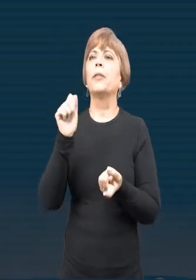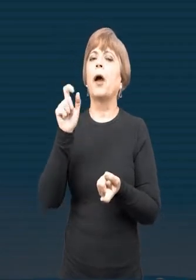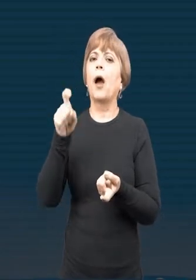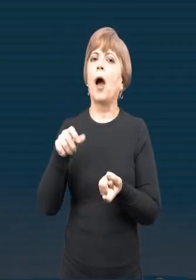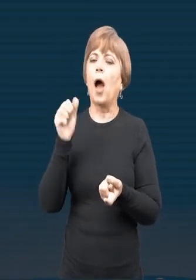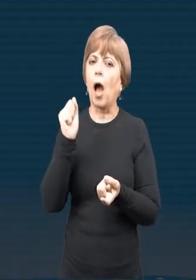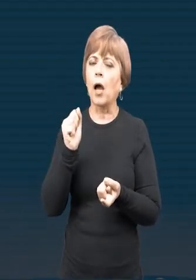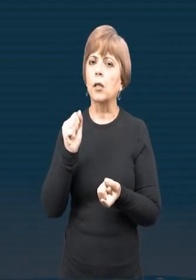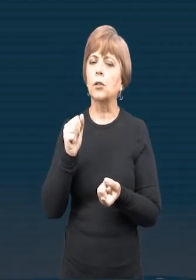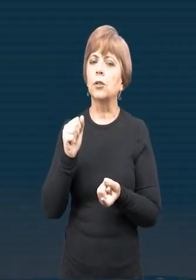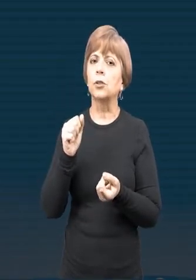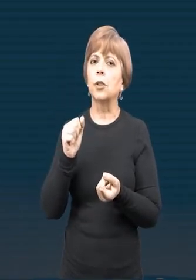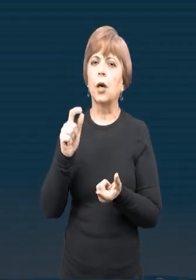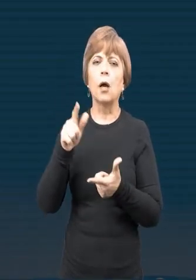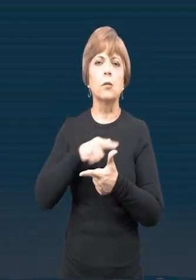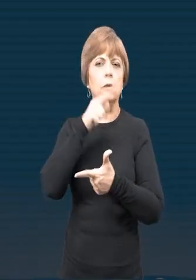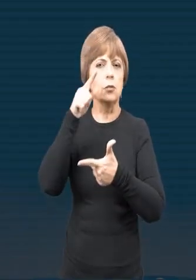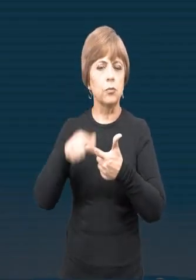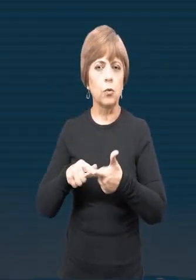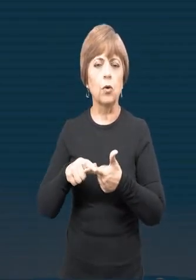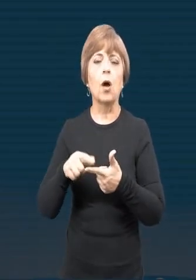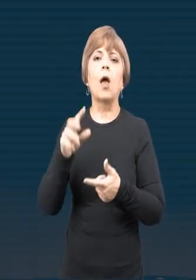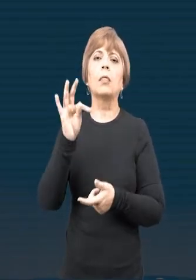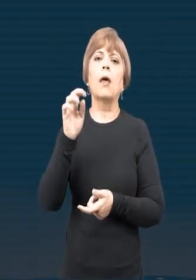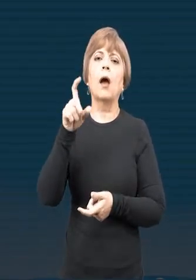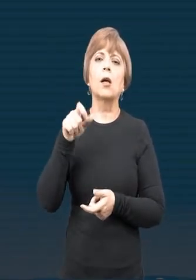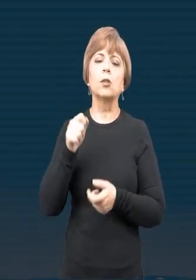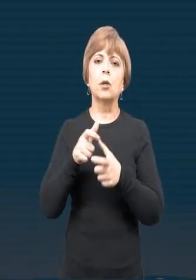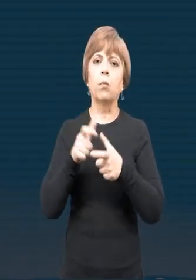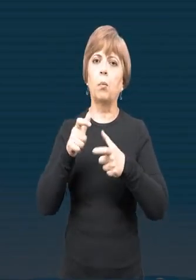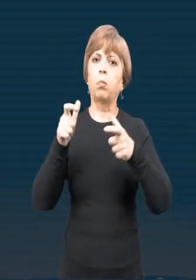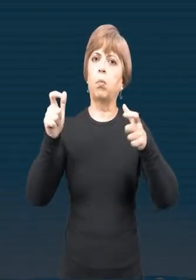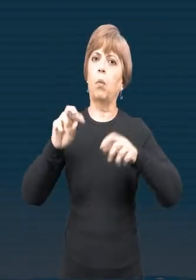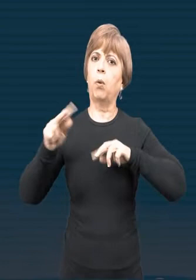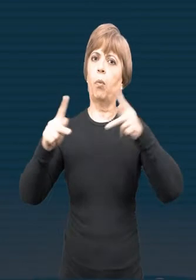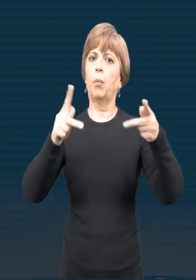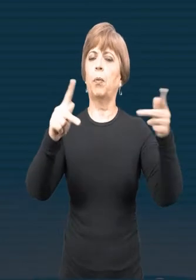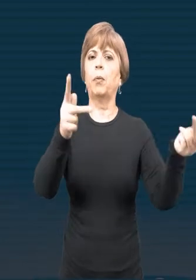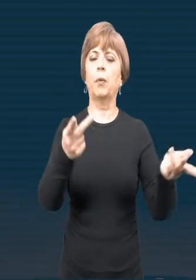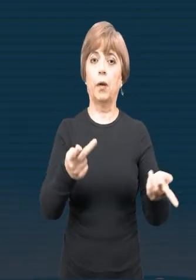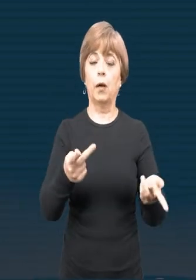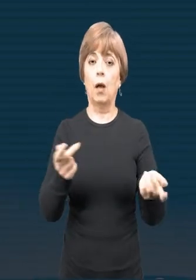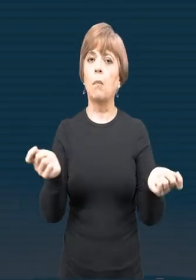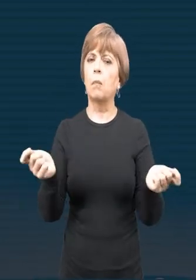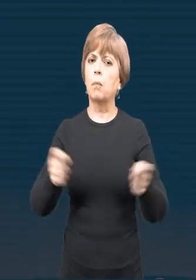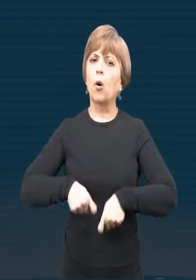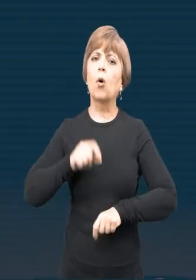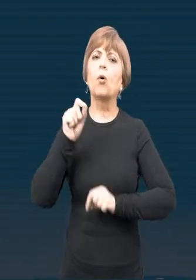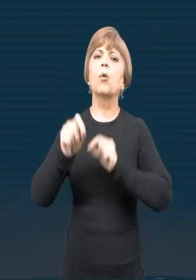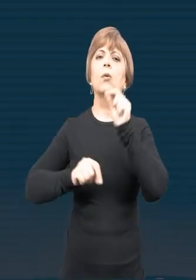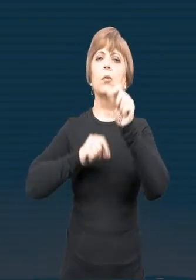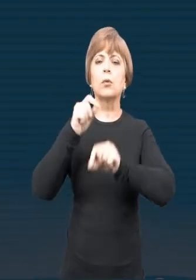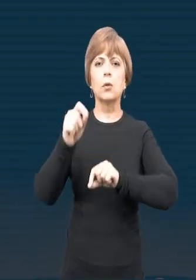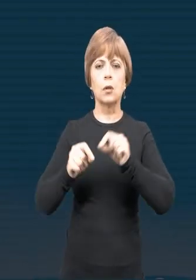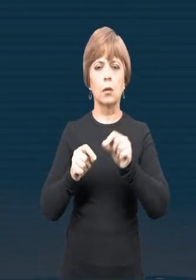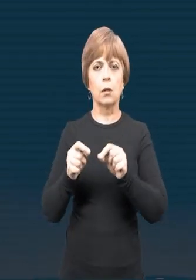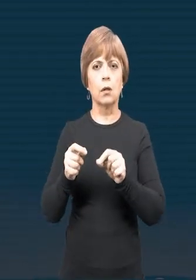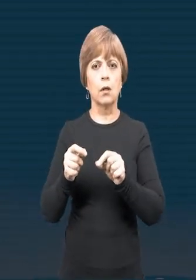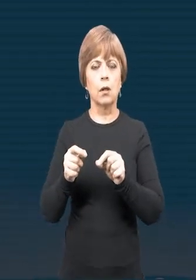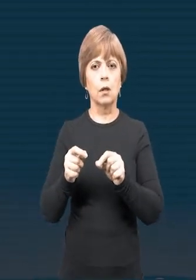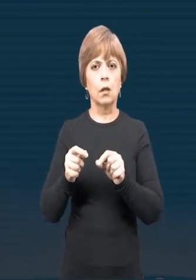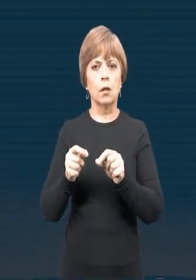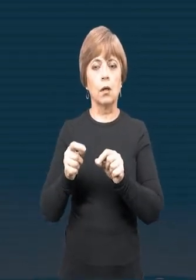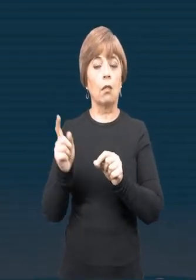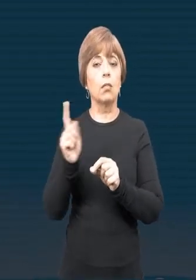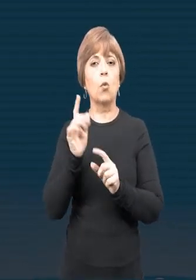de incidência, a própria taxa de contágio, elas estavam possivelmente sendo,